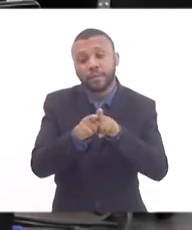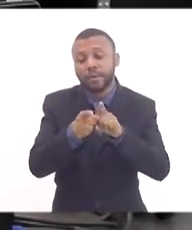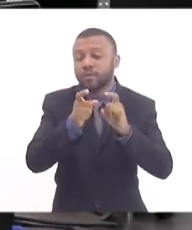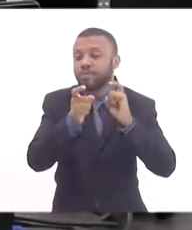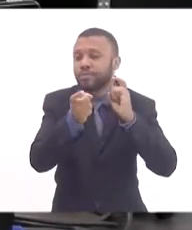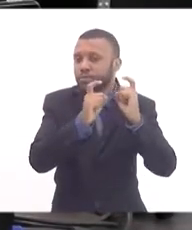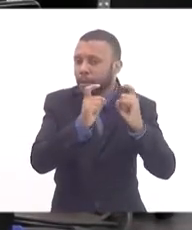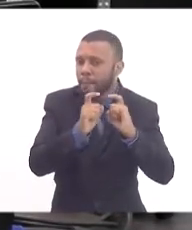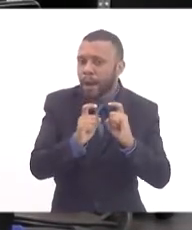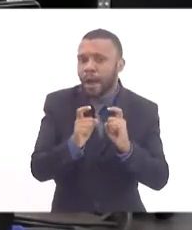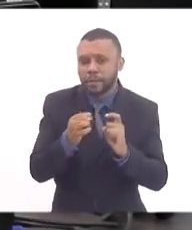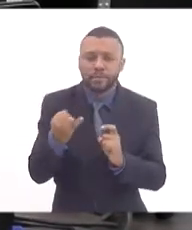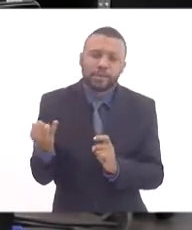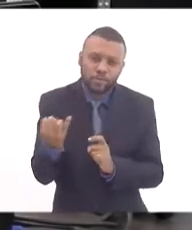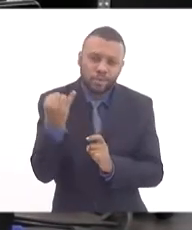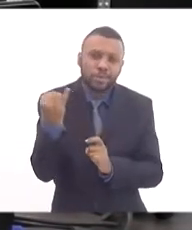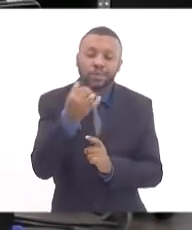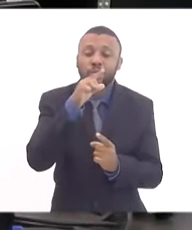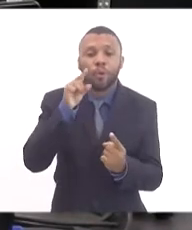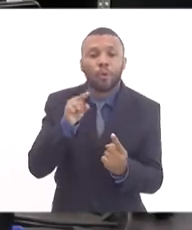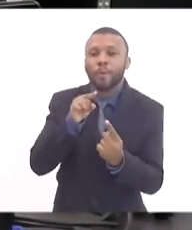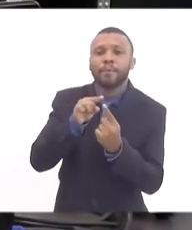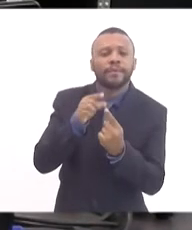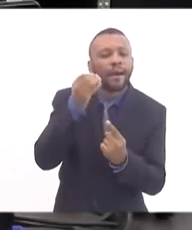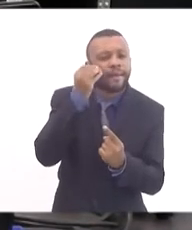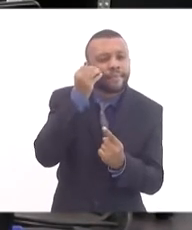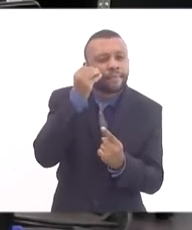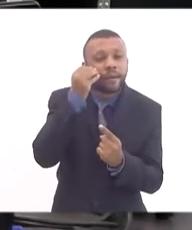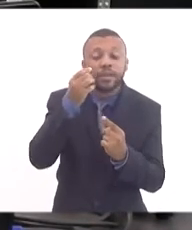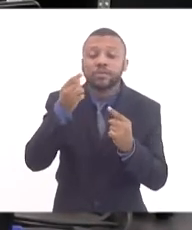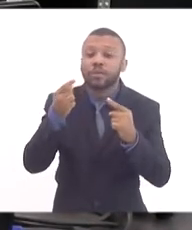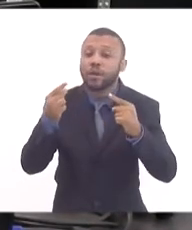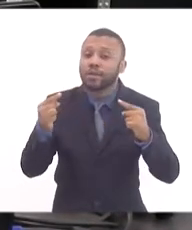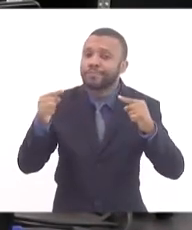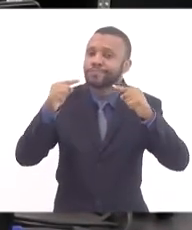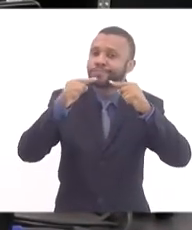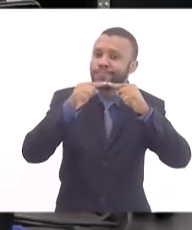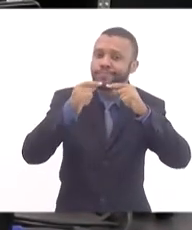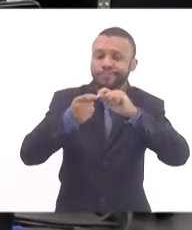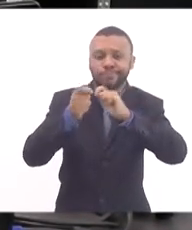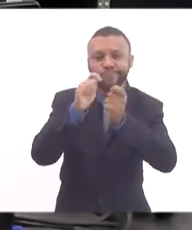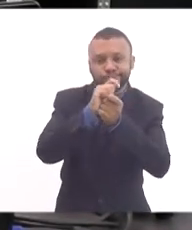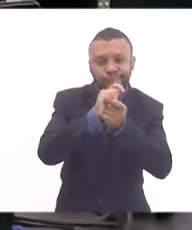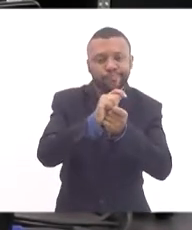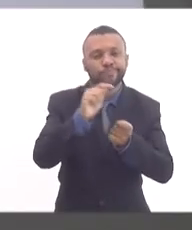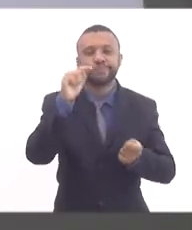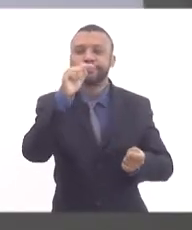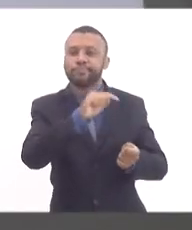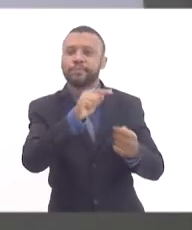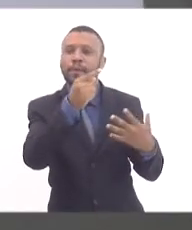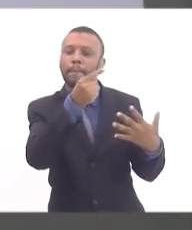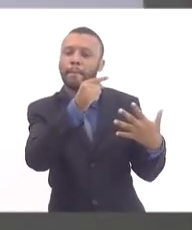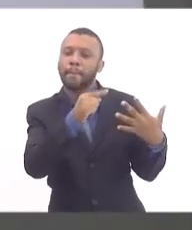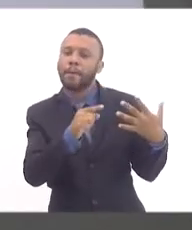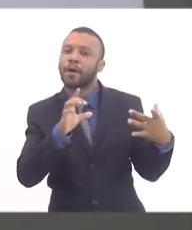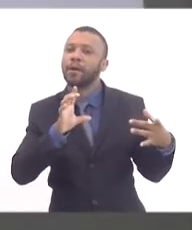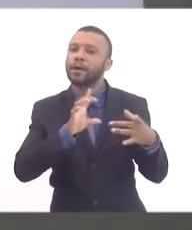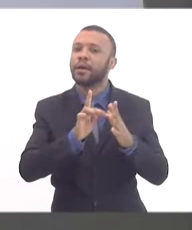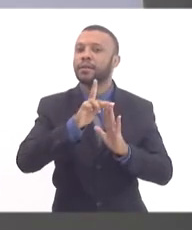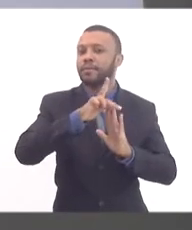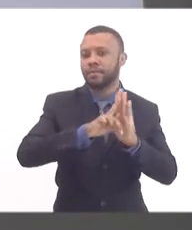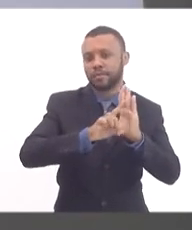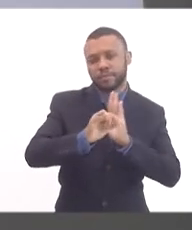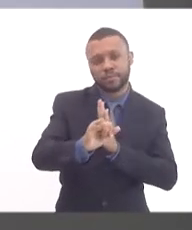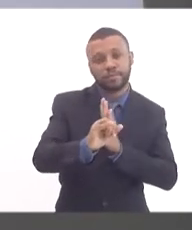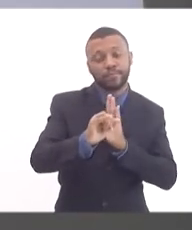é o objetivo né é ver a conformidade das disposições diz pele a